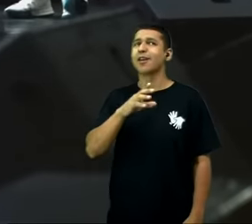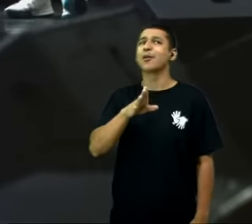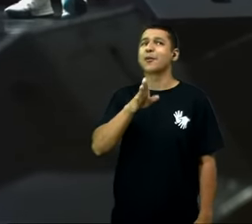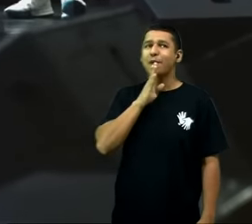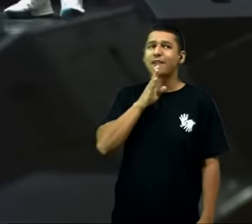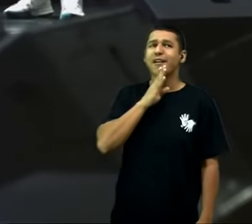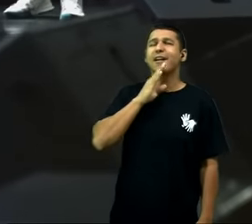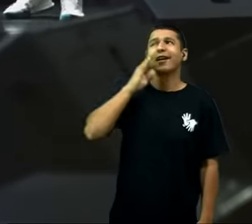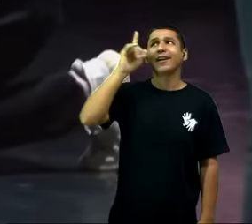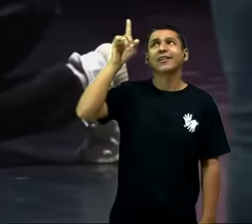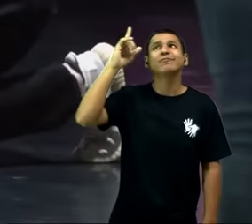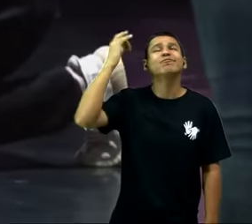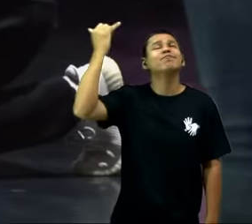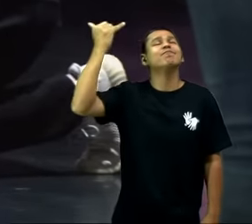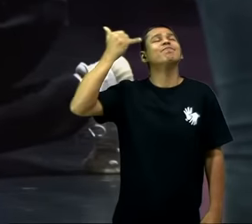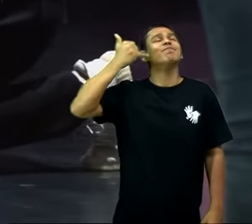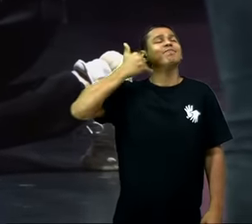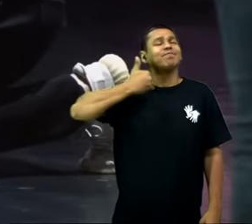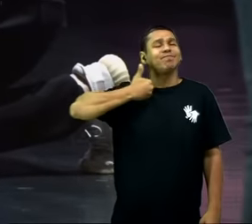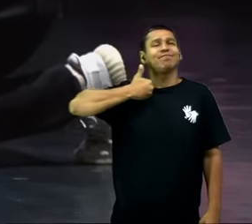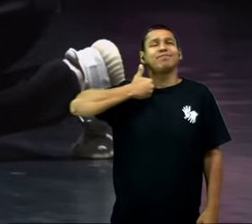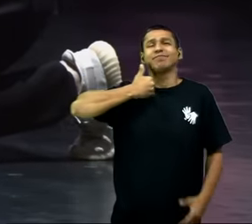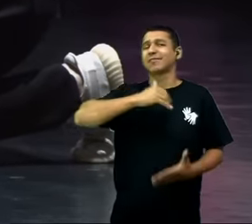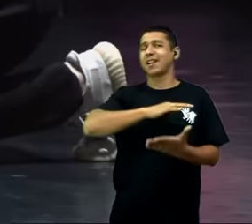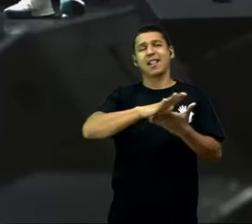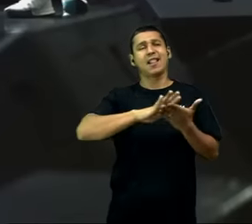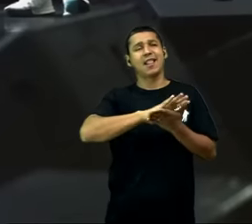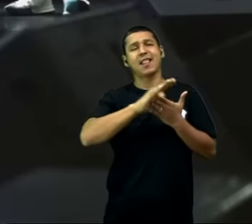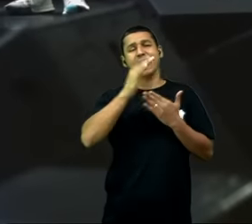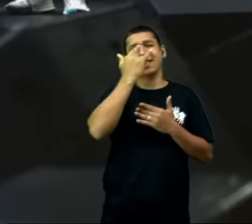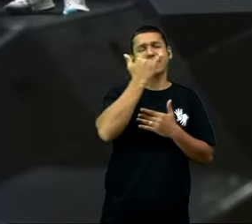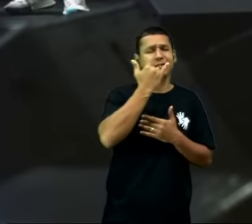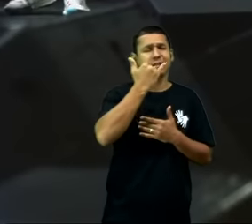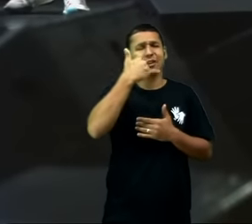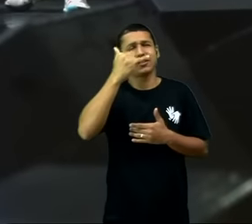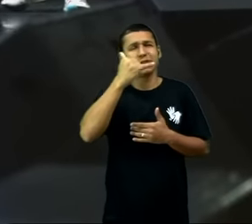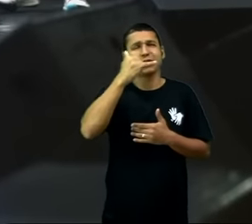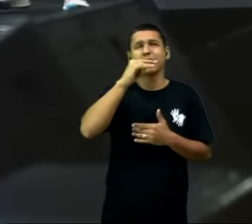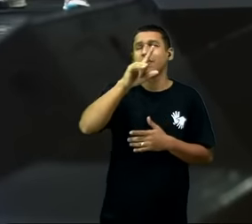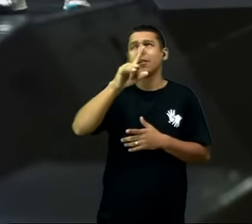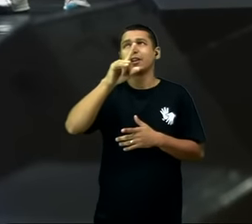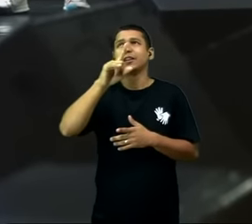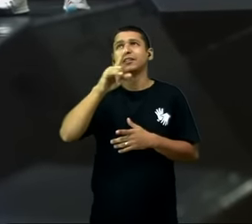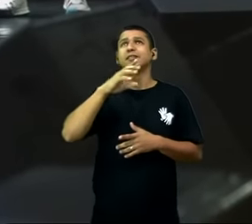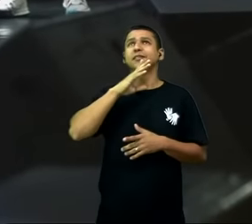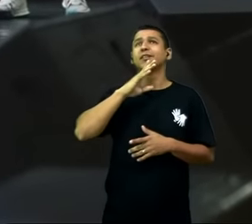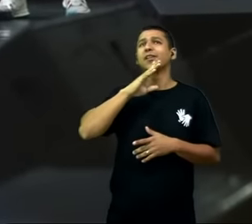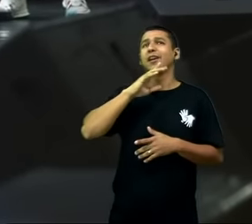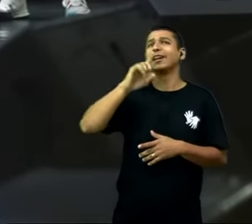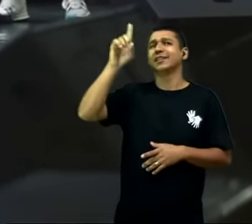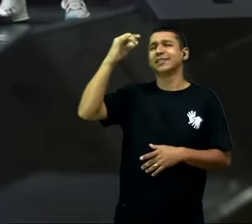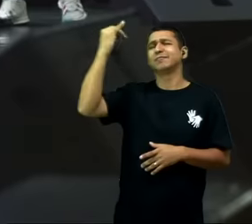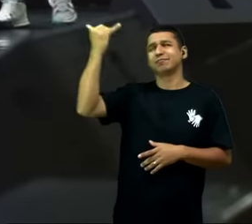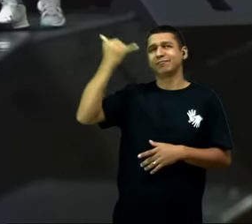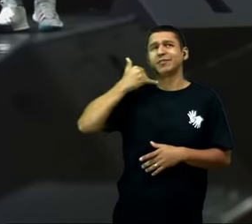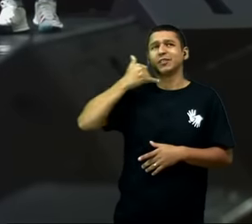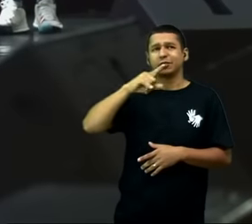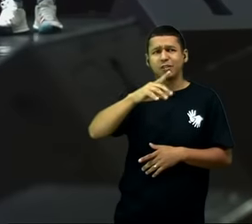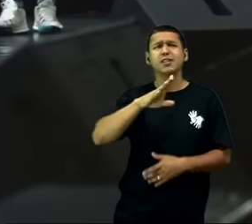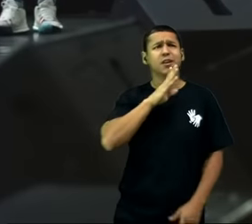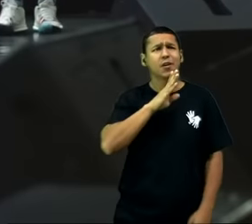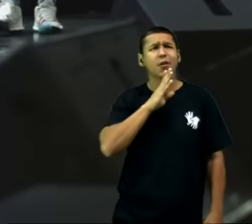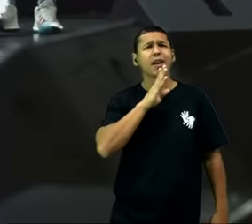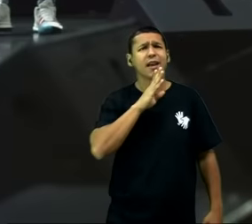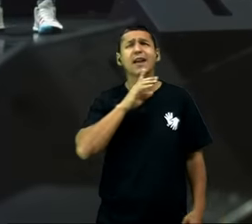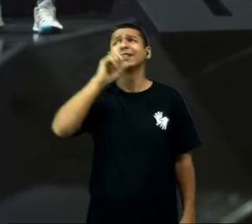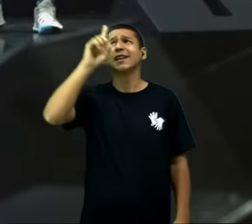eu estou pregando? Nenhuma distração vai fazer você confundir a voz de Deus. Pega na mão de alguém e diga assim, você conhece. É